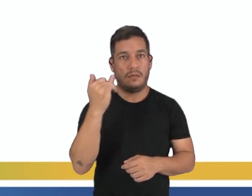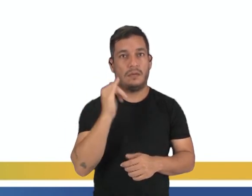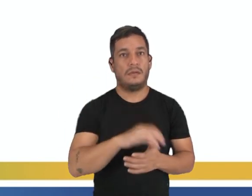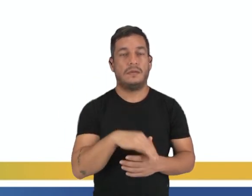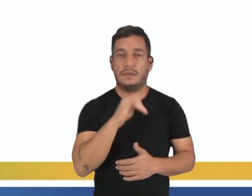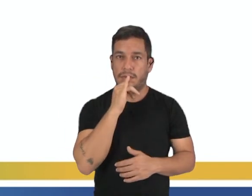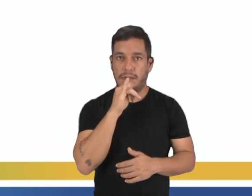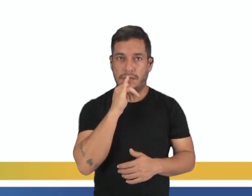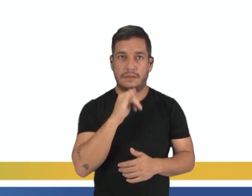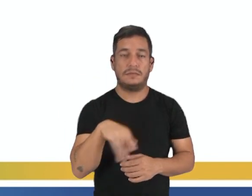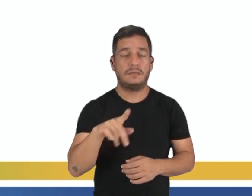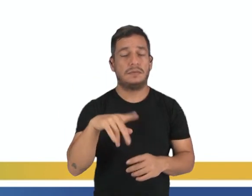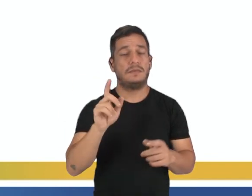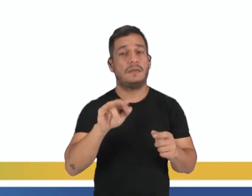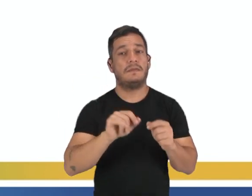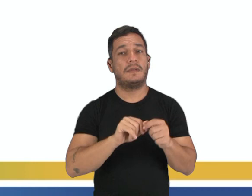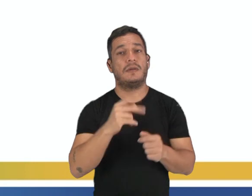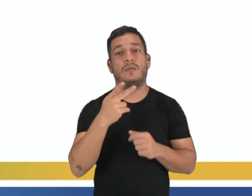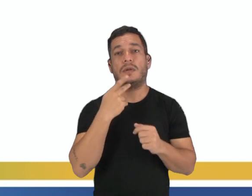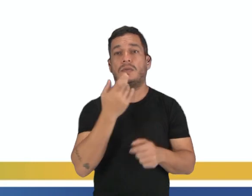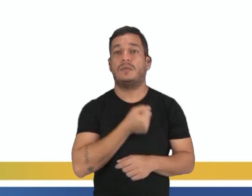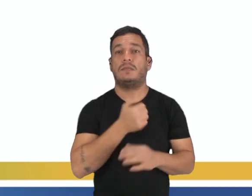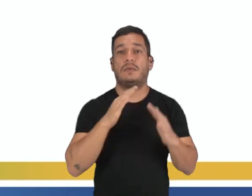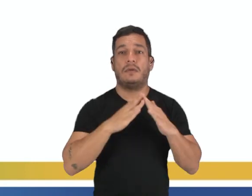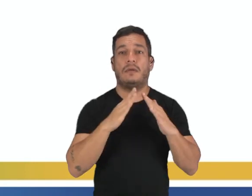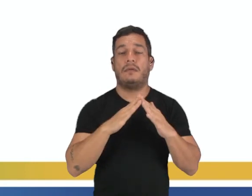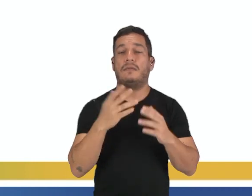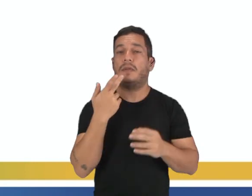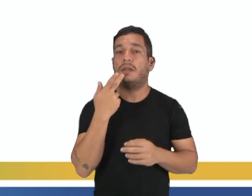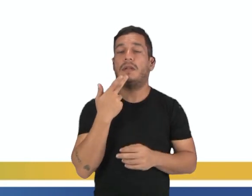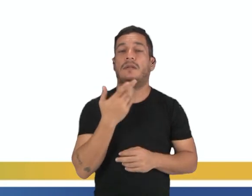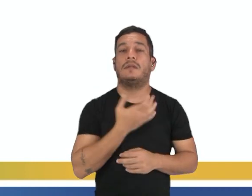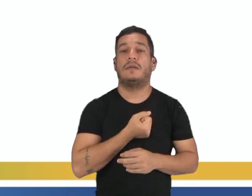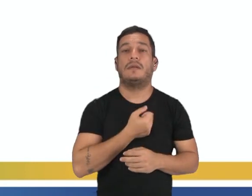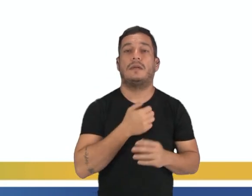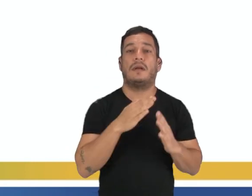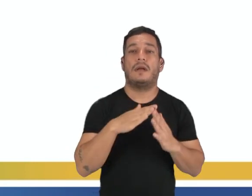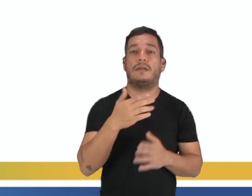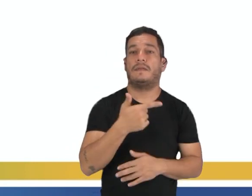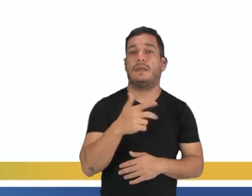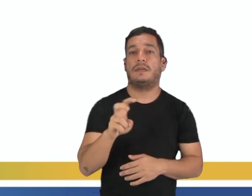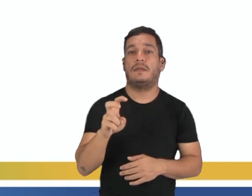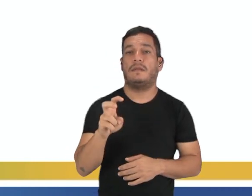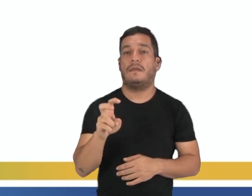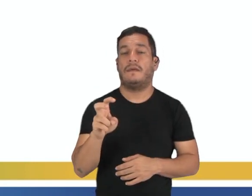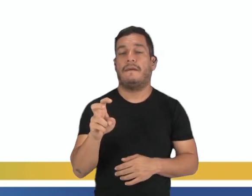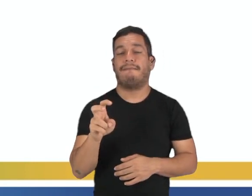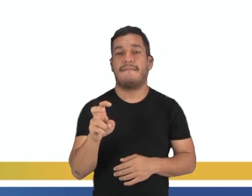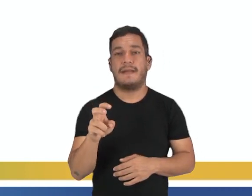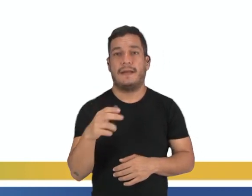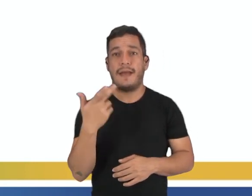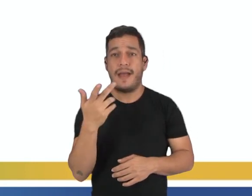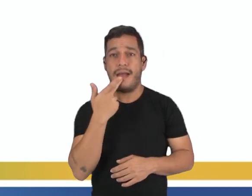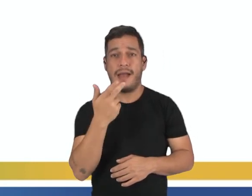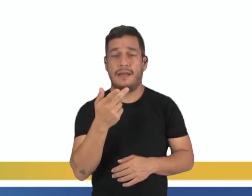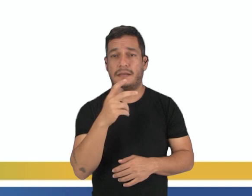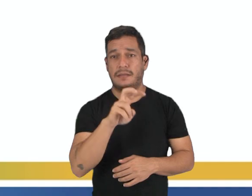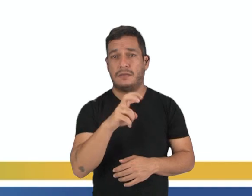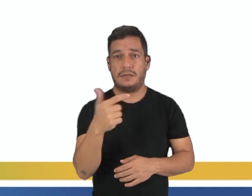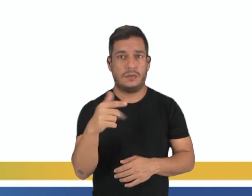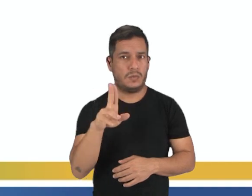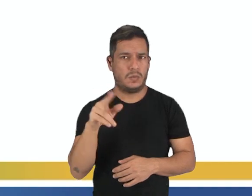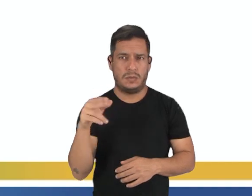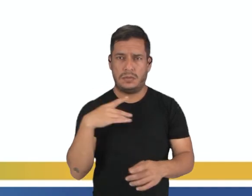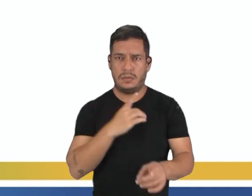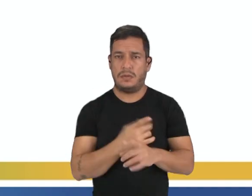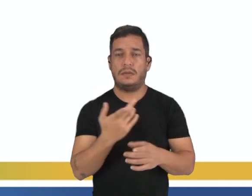Por exemplo, se você vai dizer o número da sua casa, você não vai dizer, se a sua casa é 25, você não vai falar a 52. Nunca vão